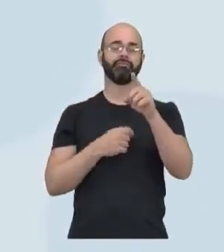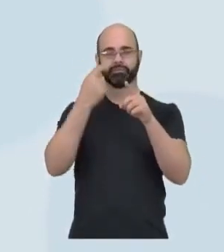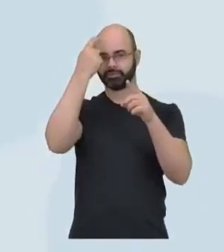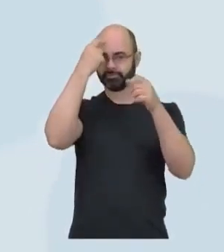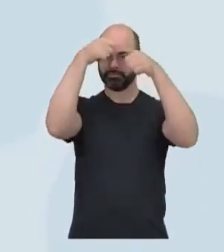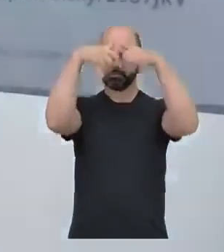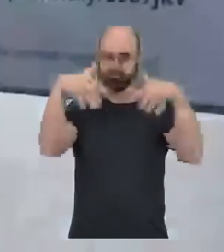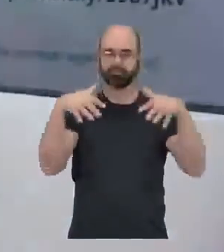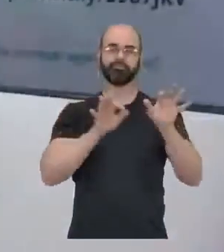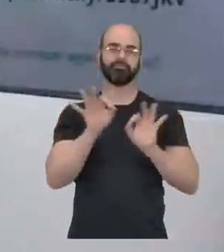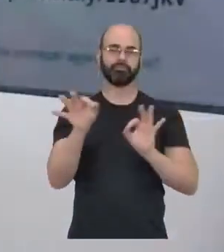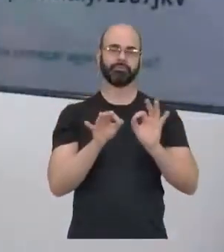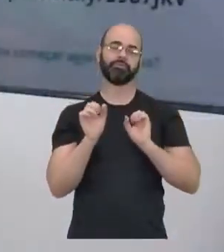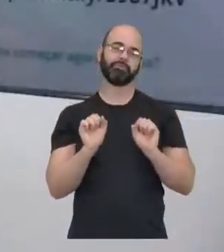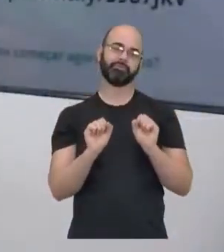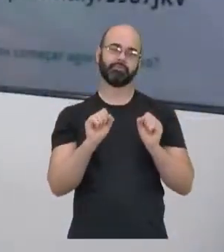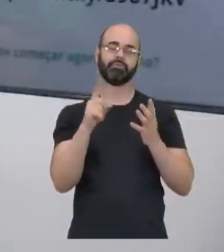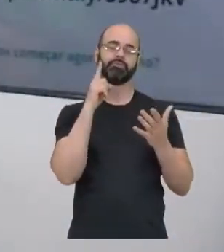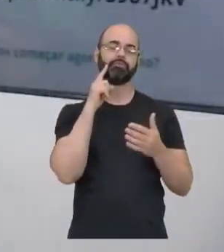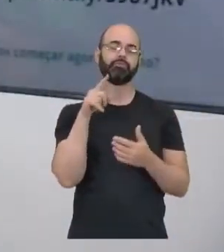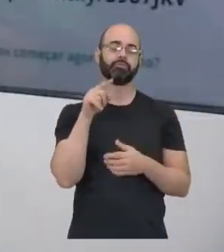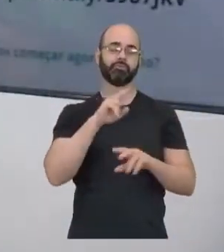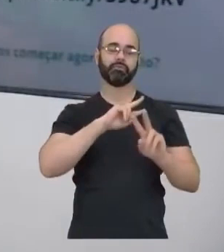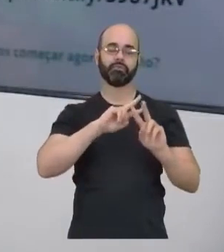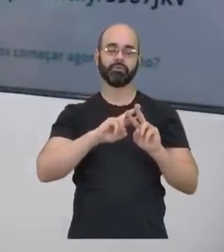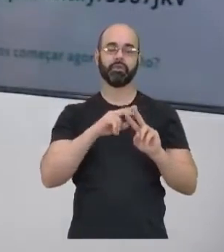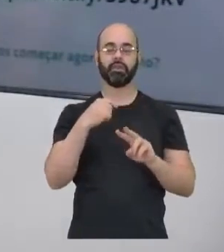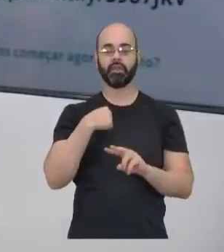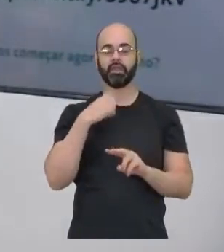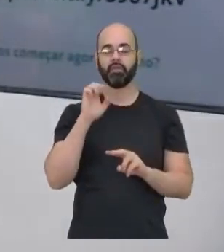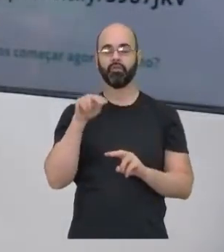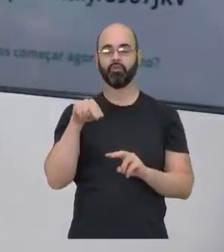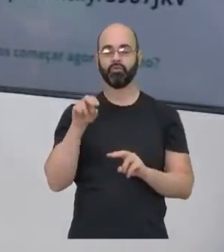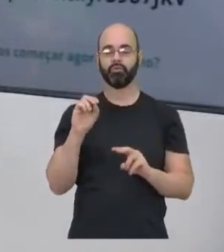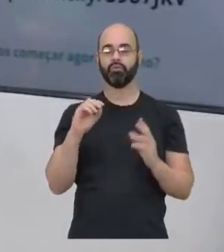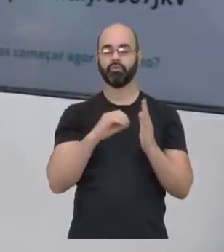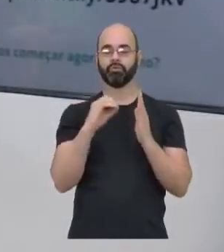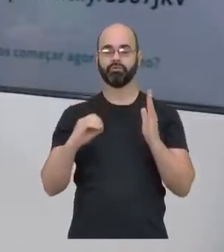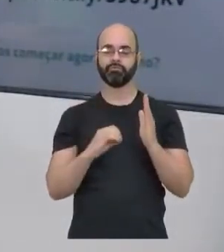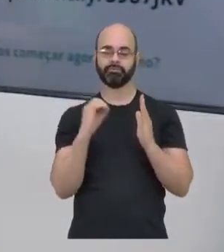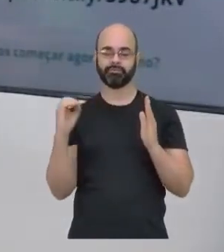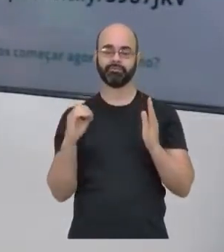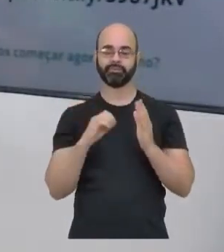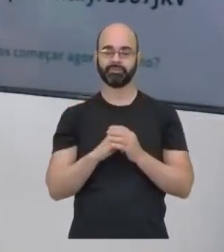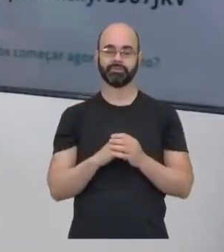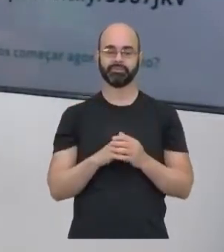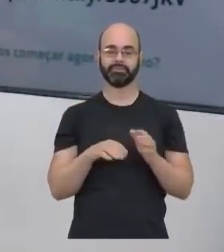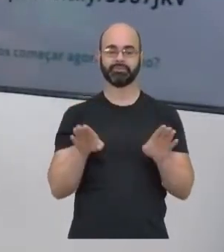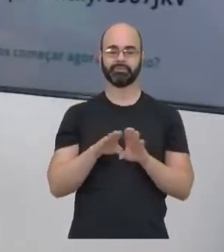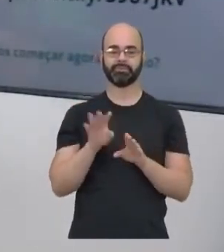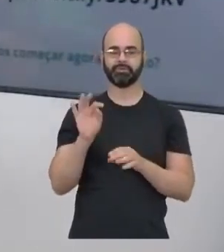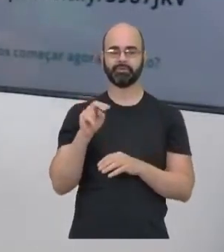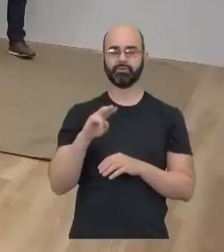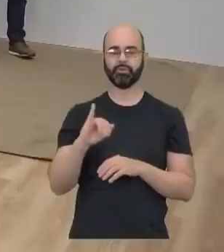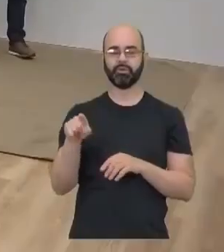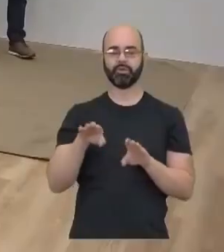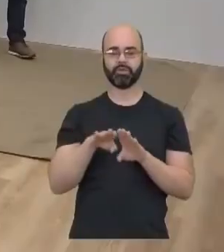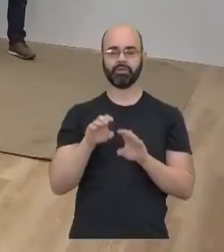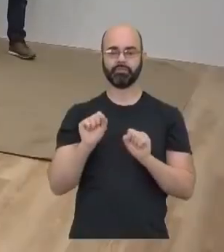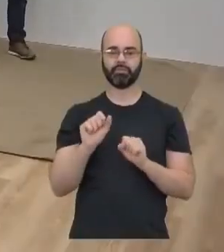de vocês, postem lá na hashtag EuNoSeiMSP, no @janaínajardim.prof, marca o Protone também. Isso,